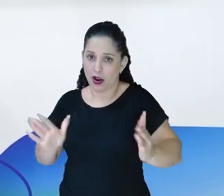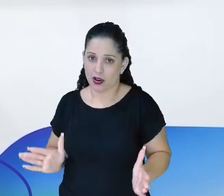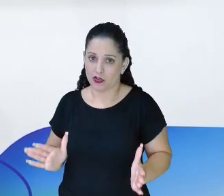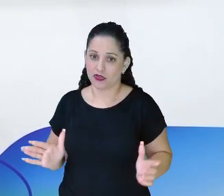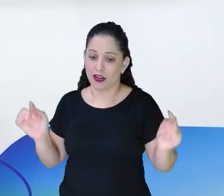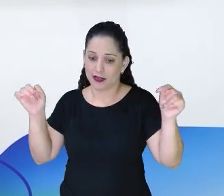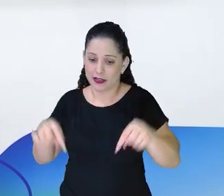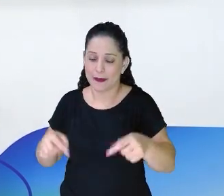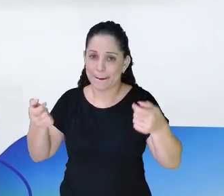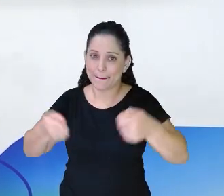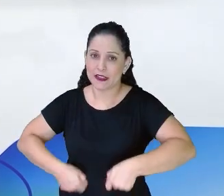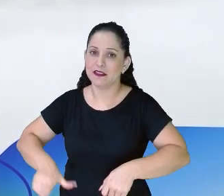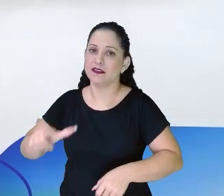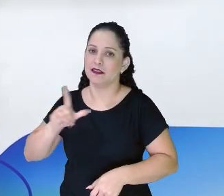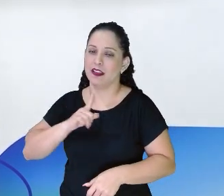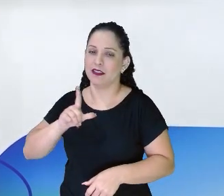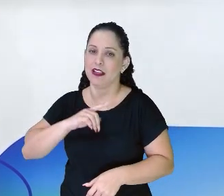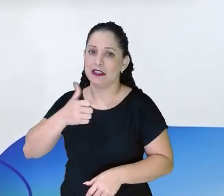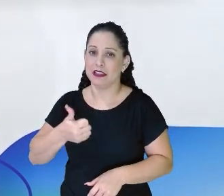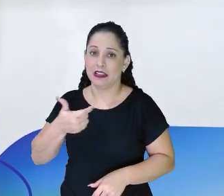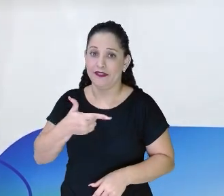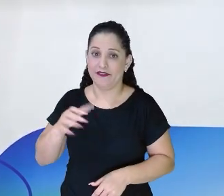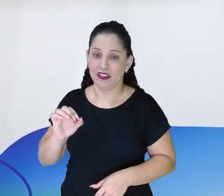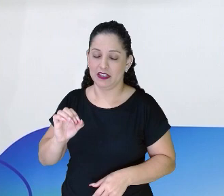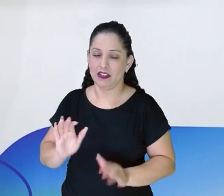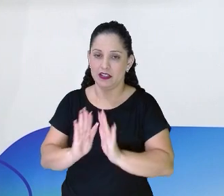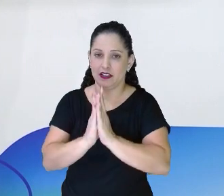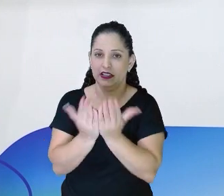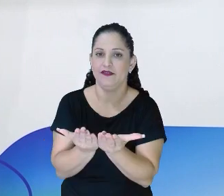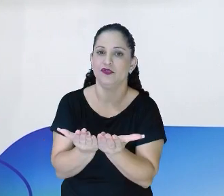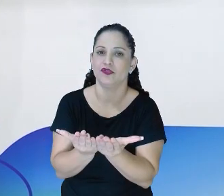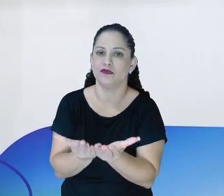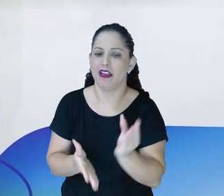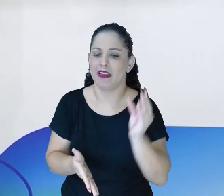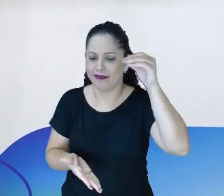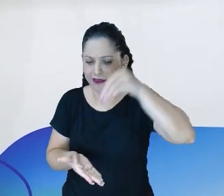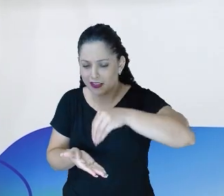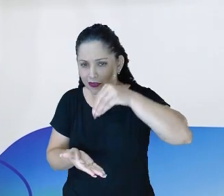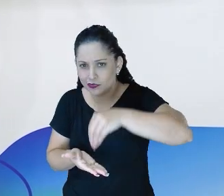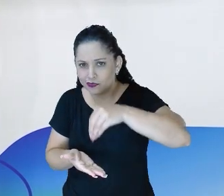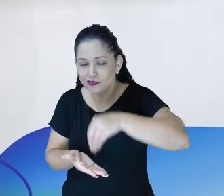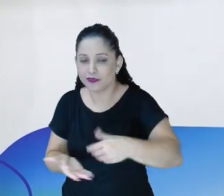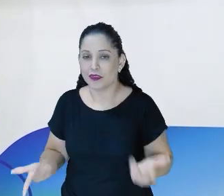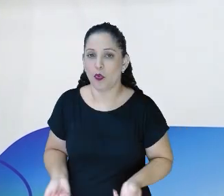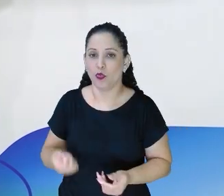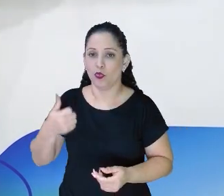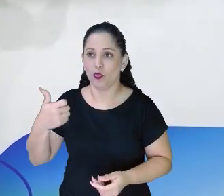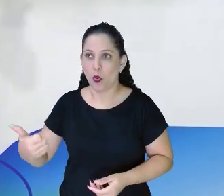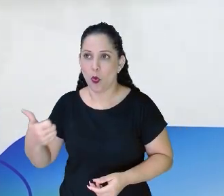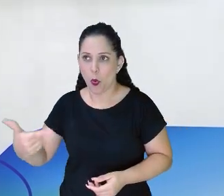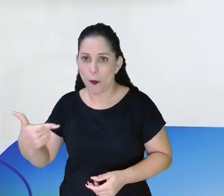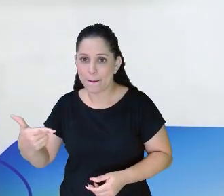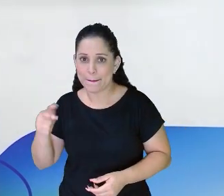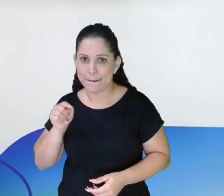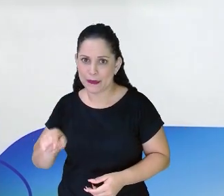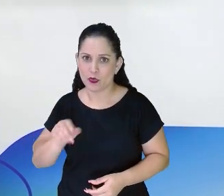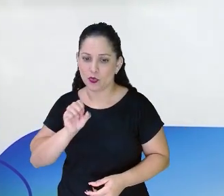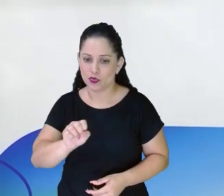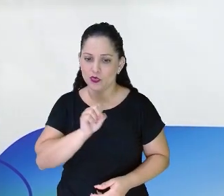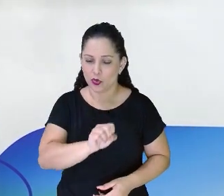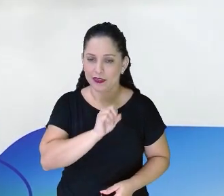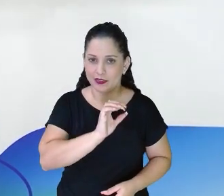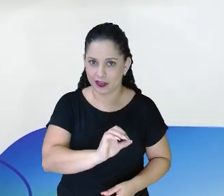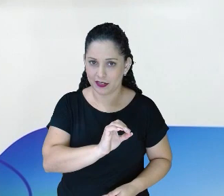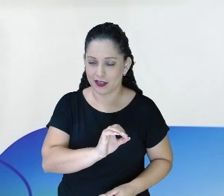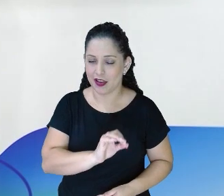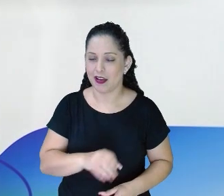ter 120 livros. Divisão aqui, ó. Eu vou dividir os 2.880 por 120? Não.